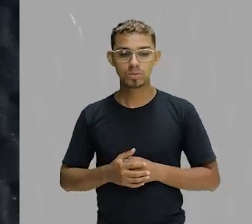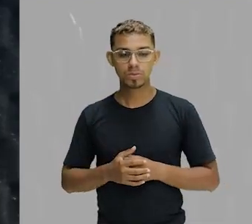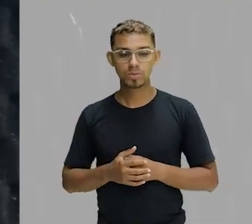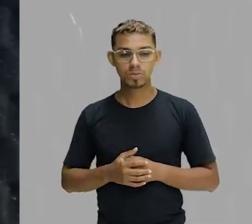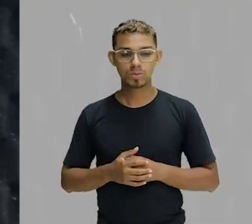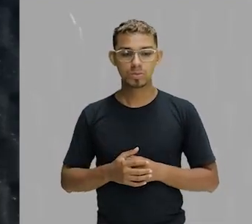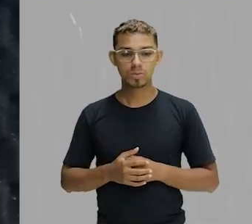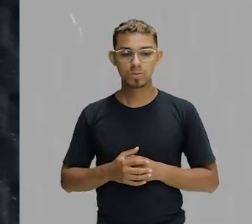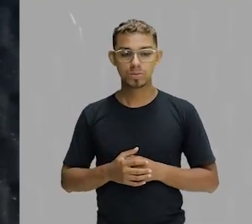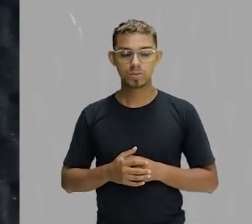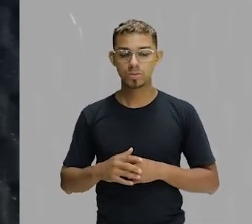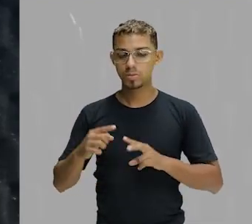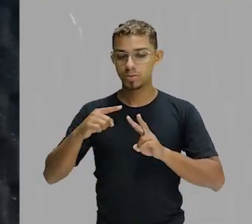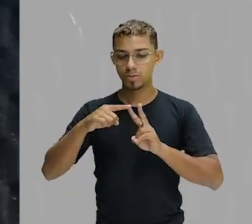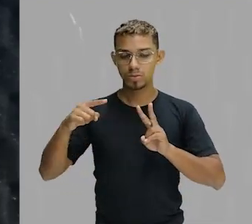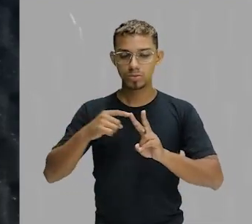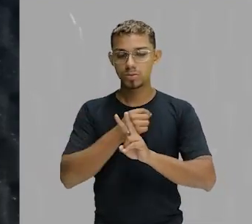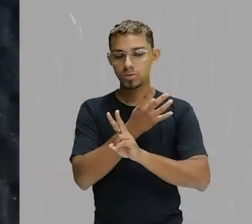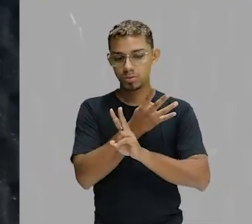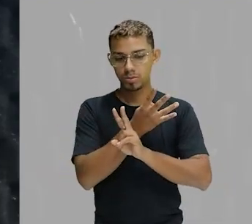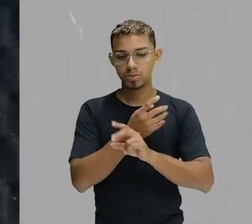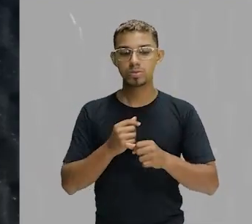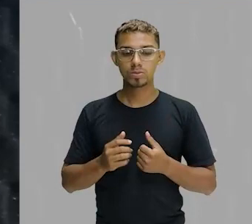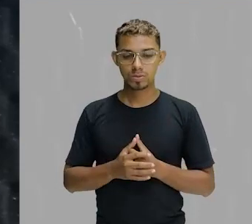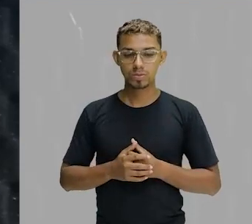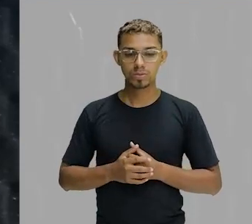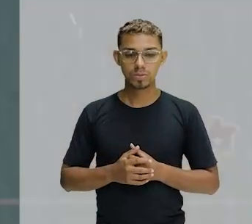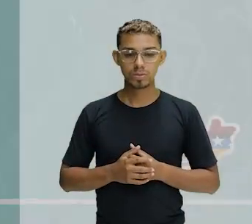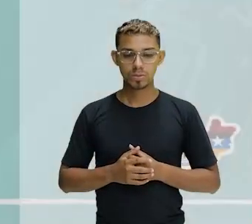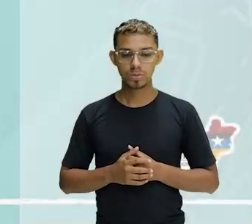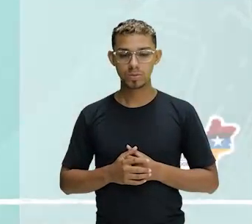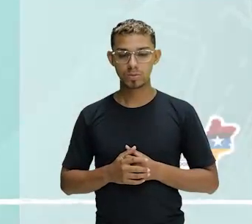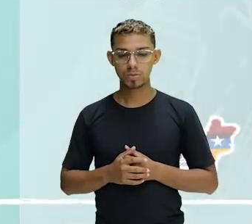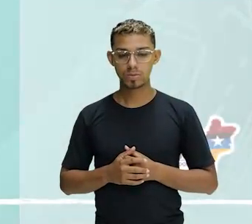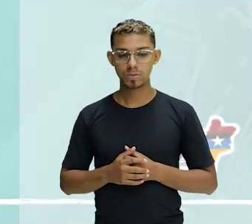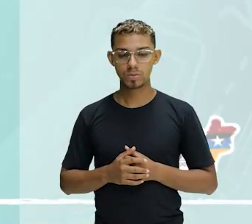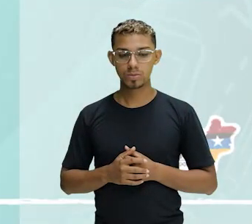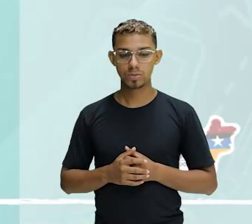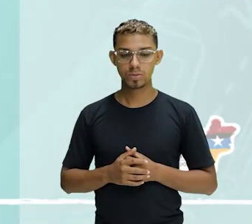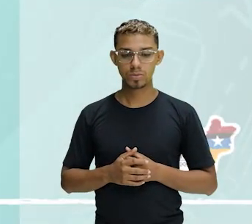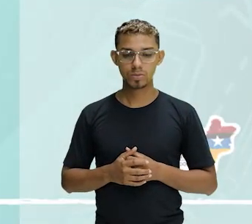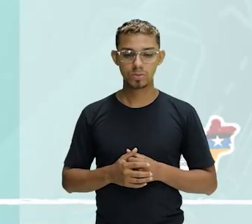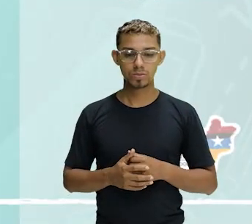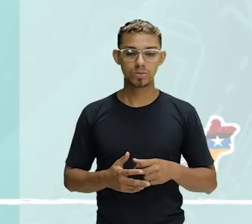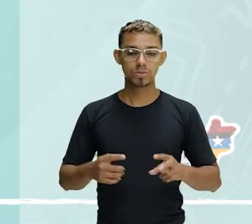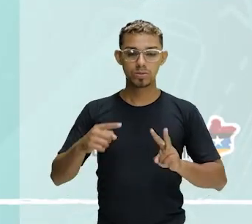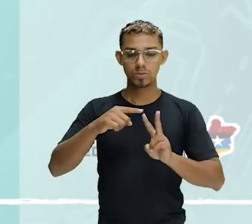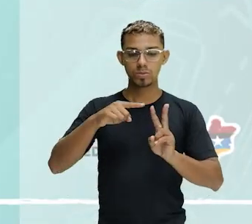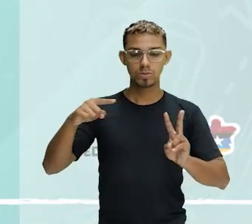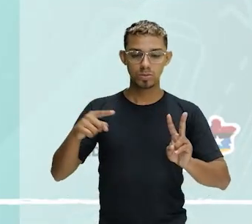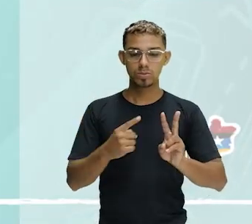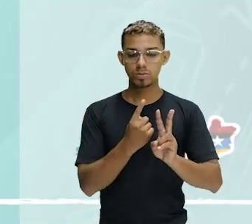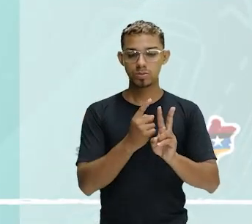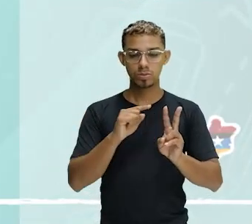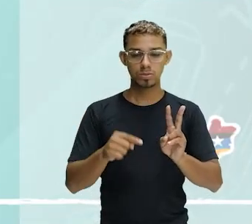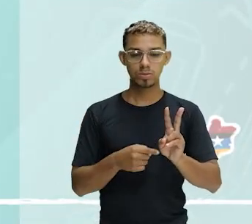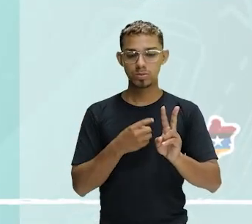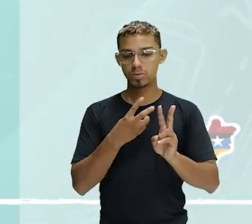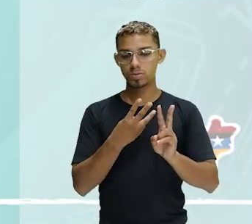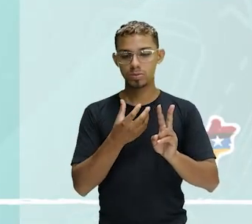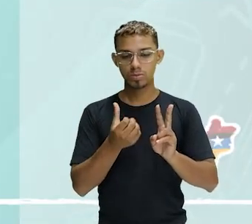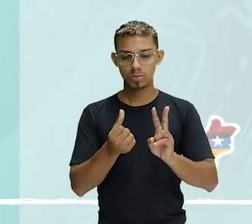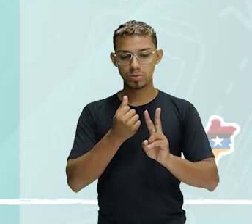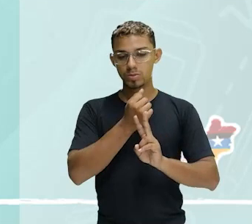raiz quarta. Aplicando a raiz quarta em ambos os membros, eu vou ter 1 mais I igual a raiz quarta